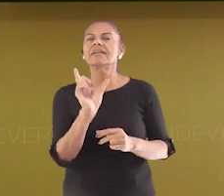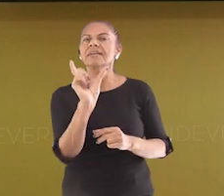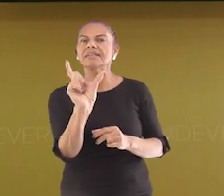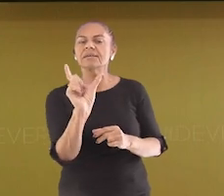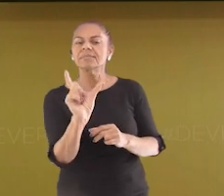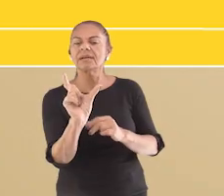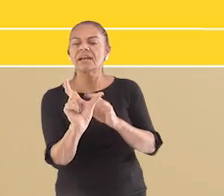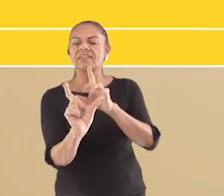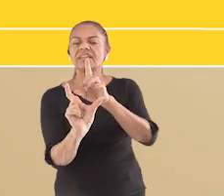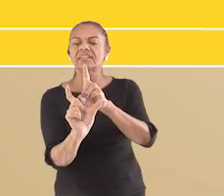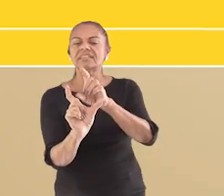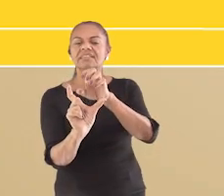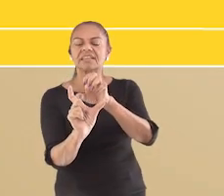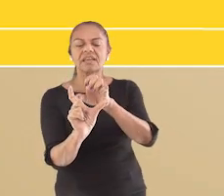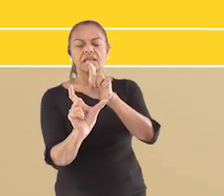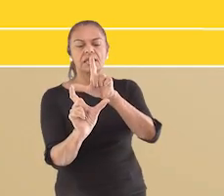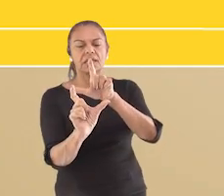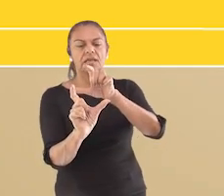vocês pensarem.